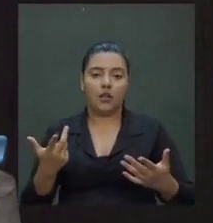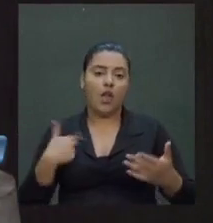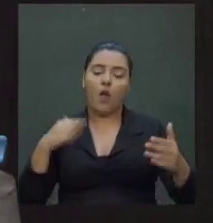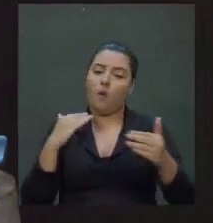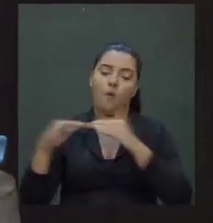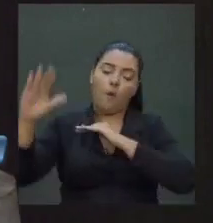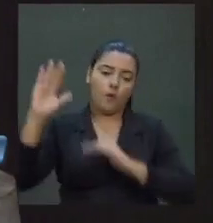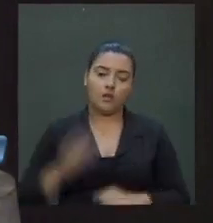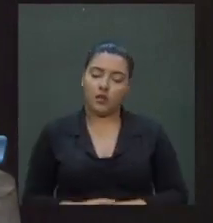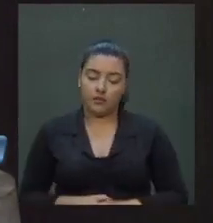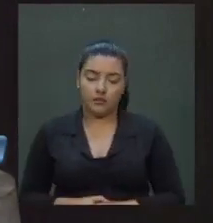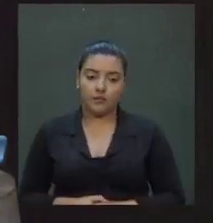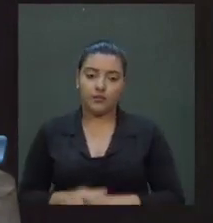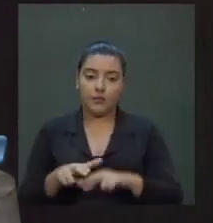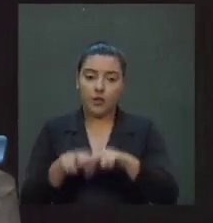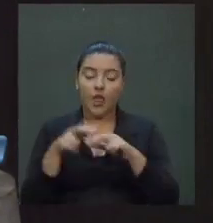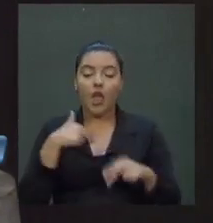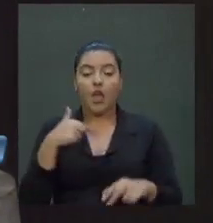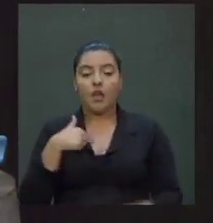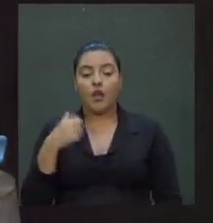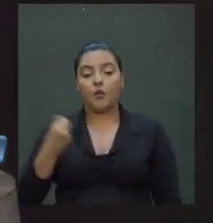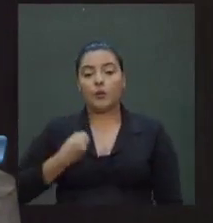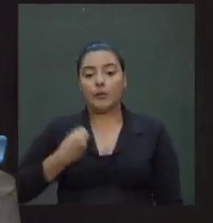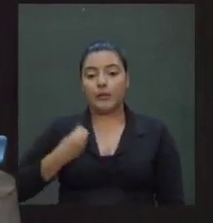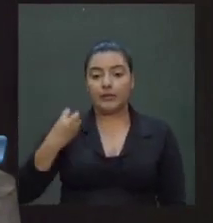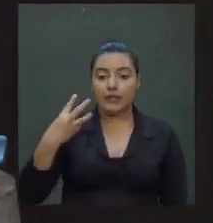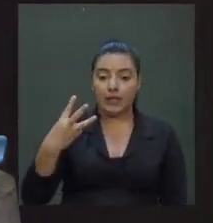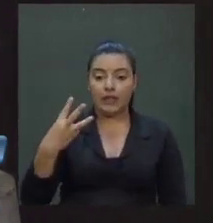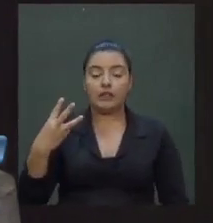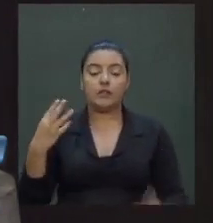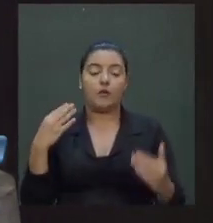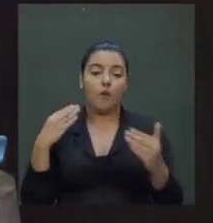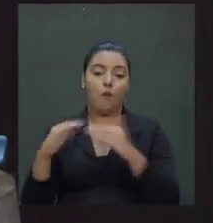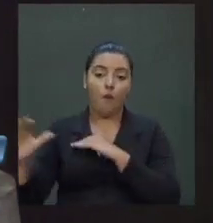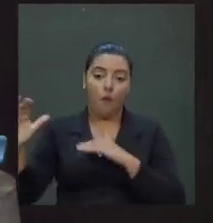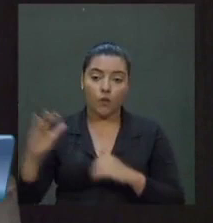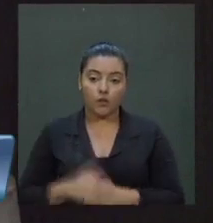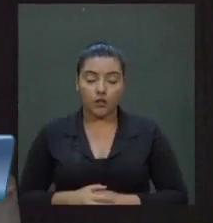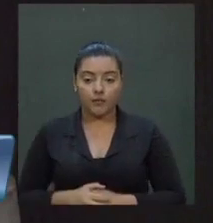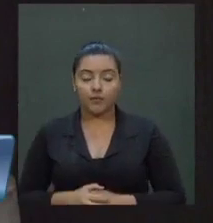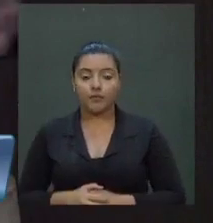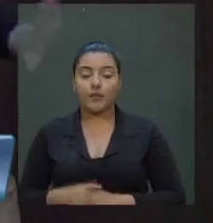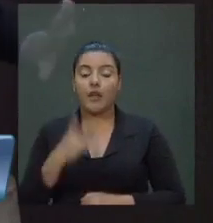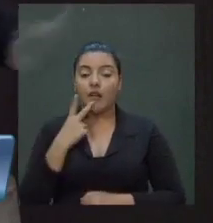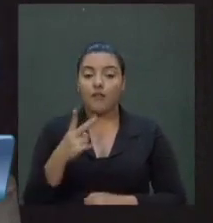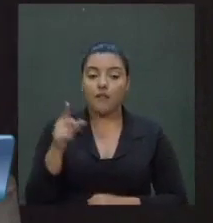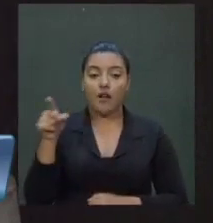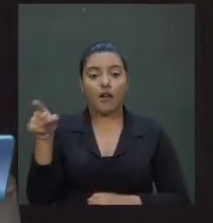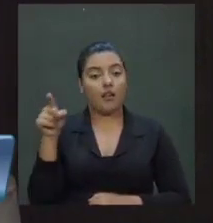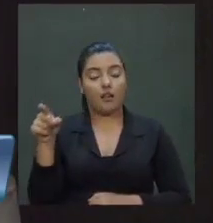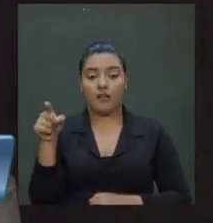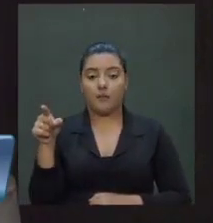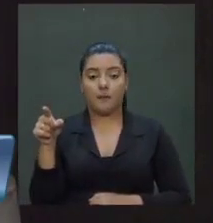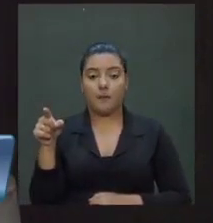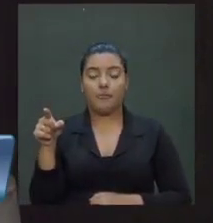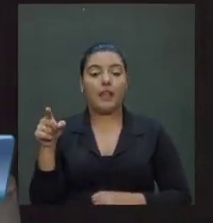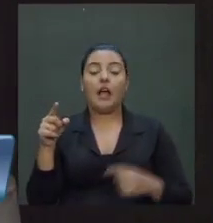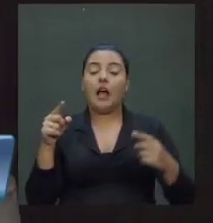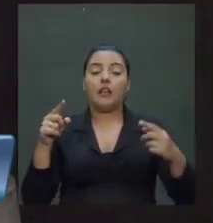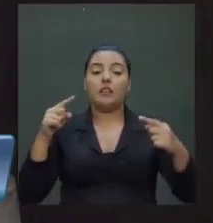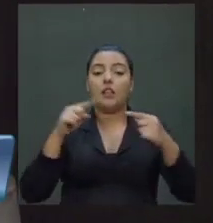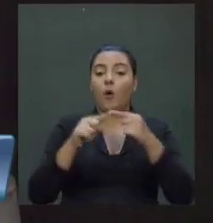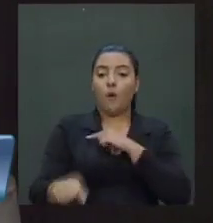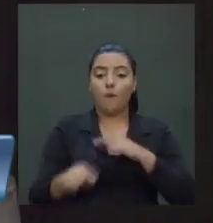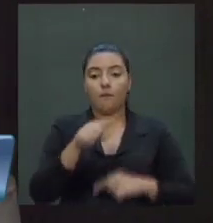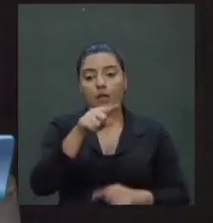emenda. Portanto, eu sou contrário à emenda número 3. No procedimento, ela trata de matéria não correlata à mensagem.